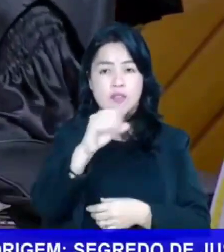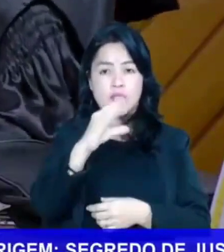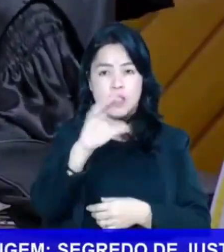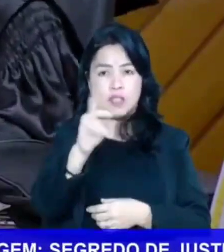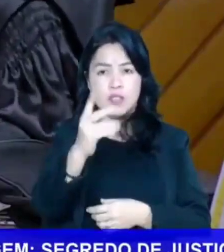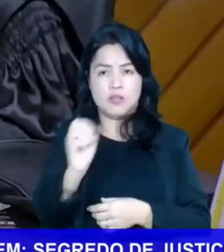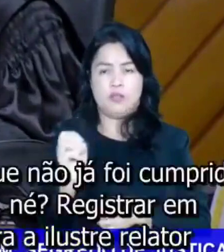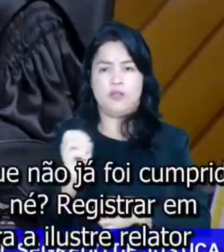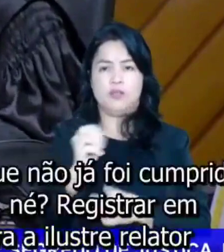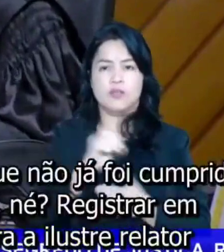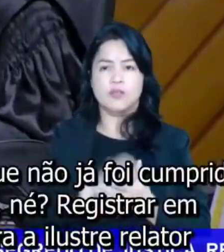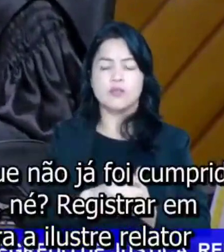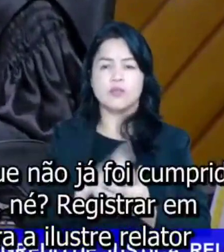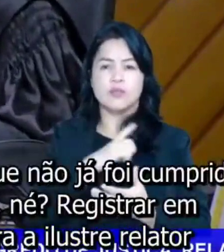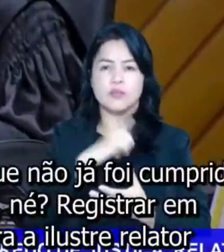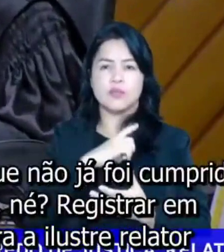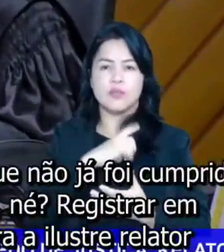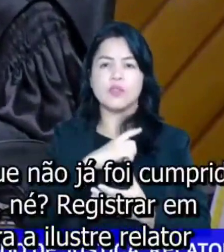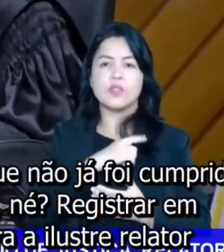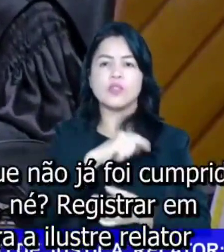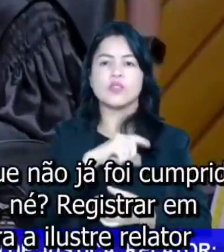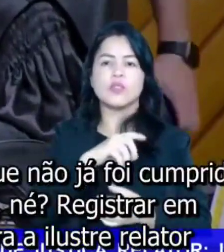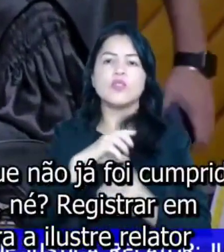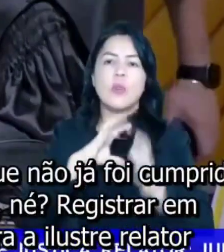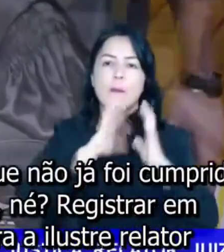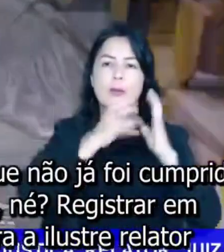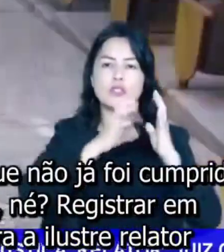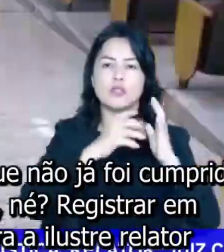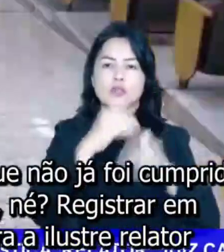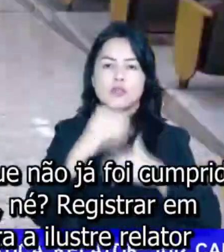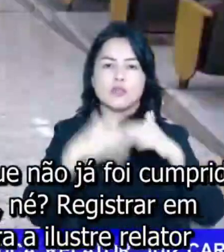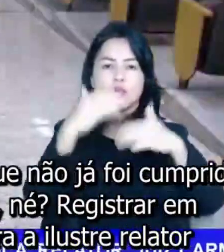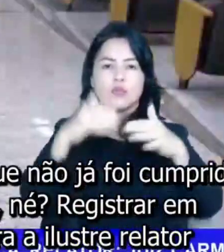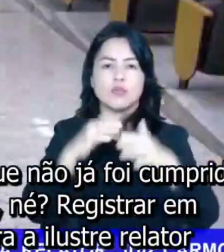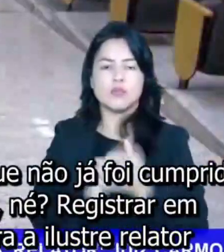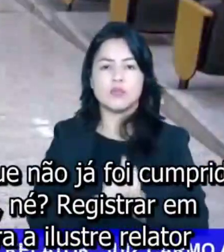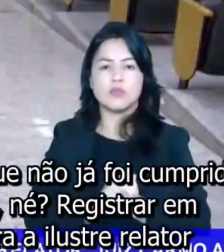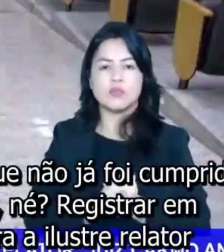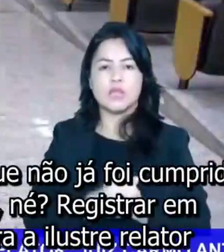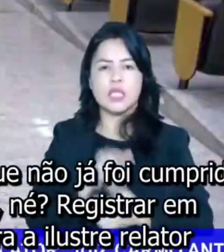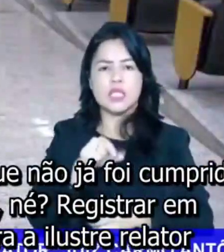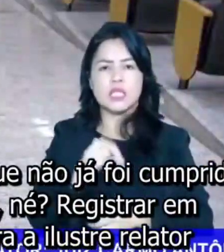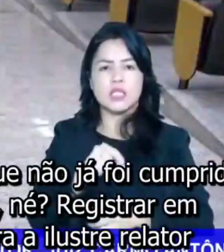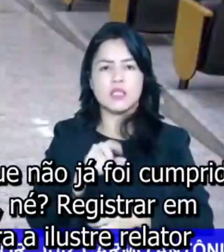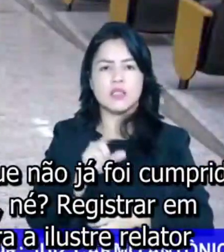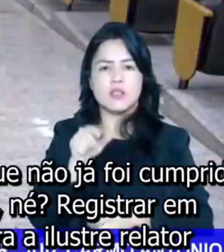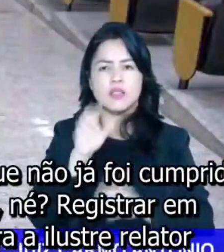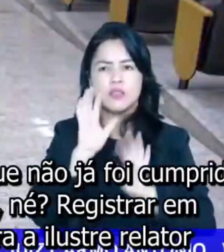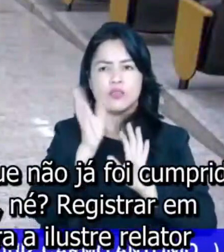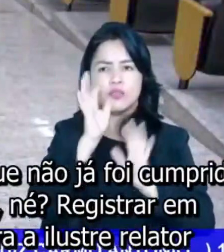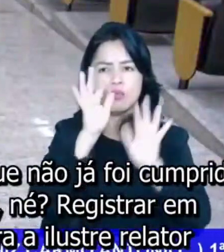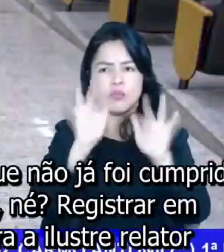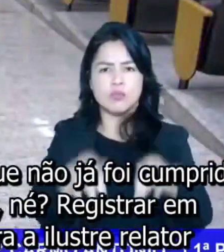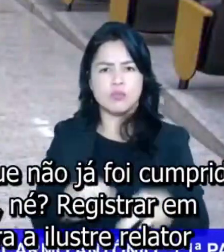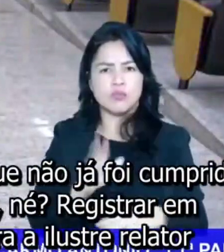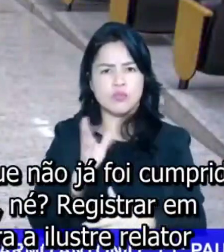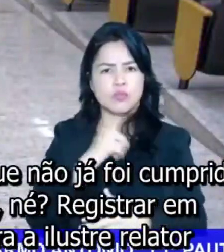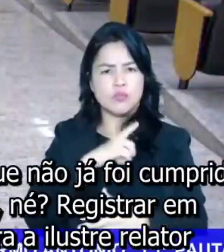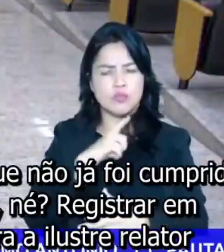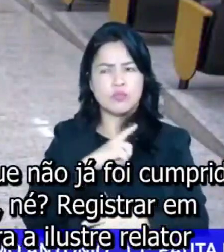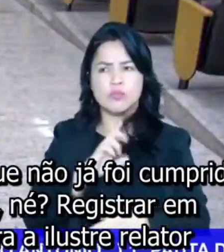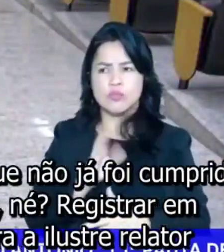PROS. Mantém o segredo de justiça? Excelência, eu entendo que não. Já foi cumprida a medida e tudo